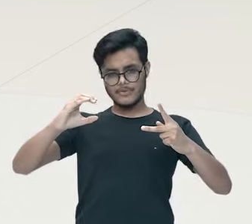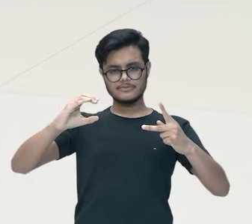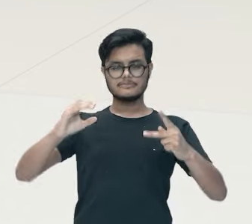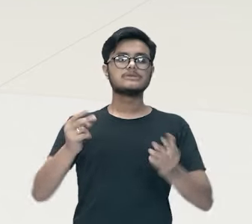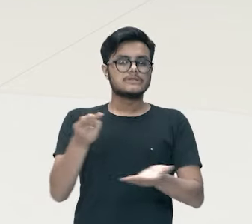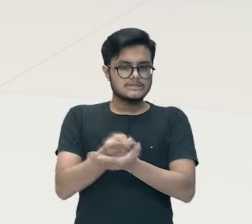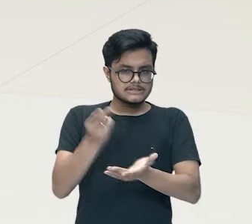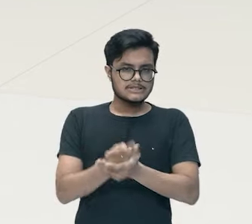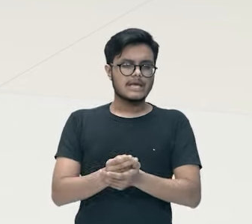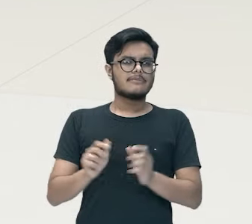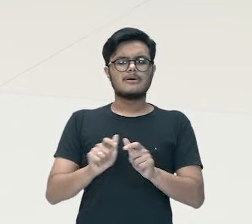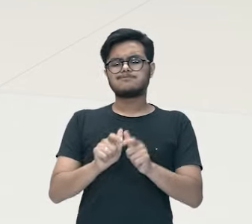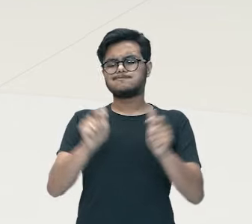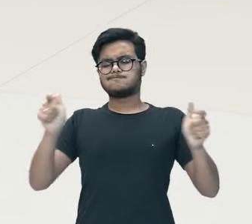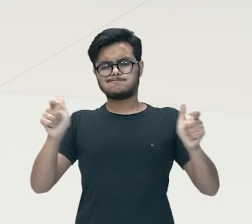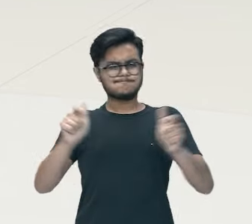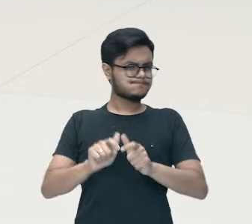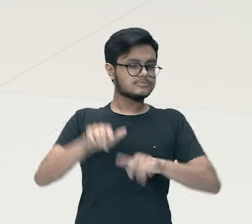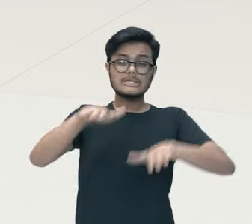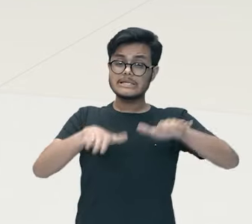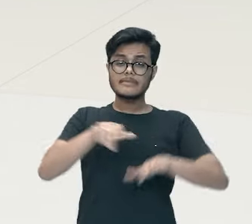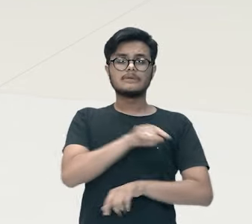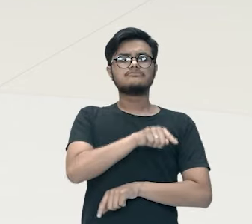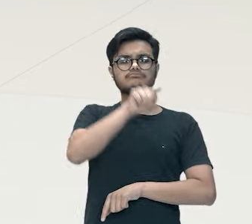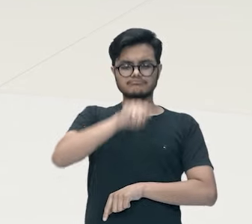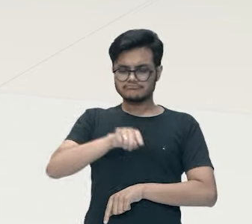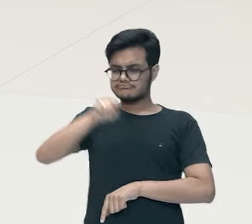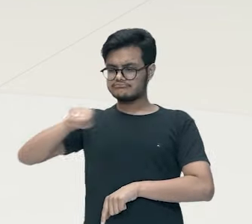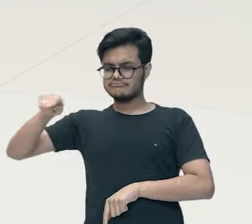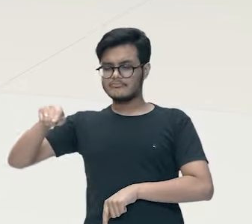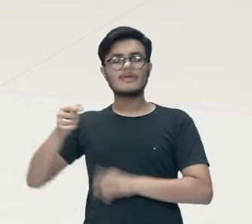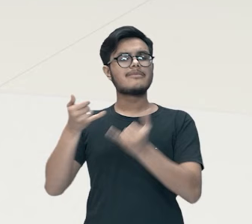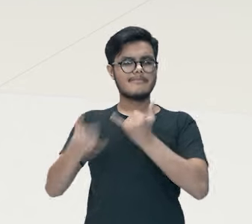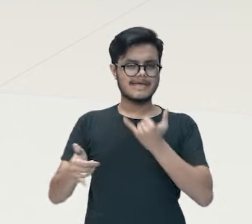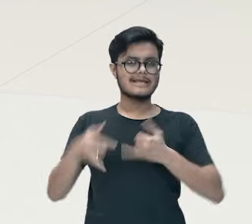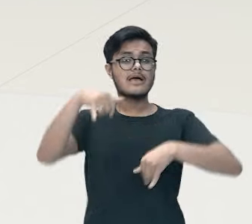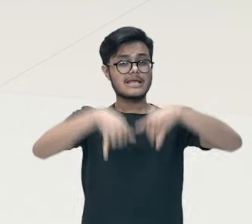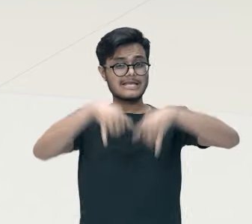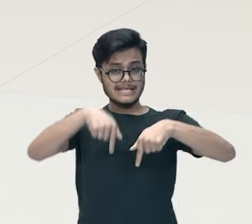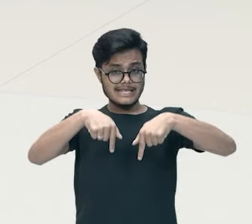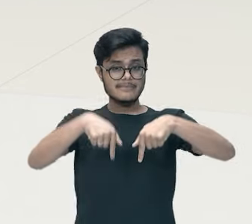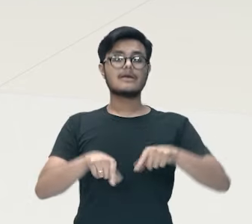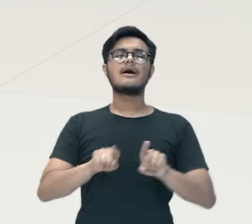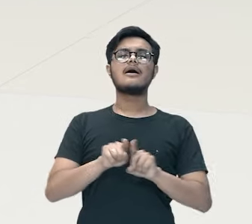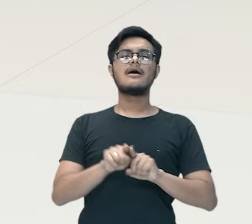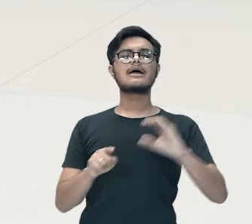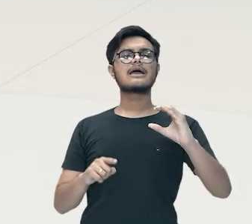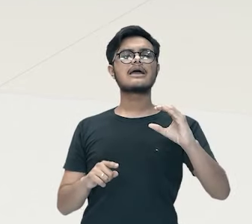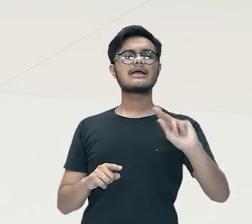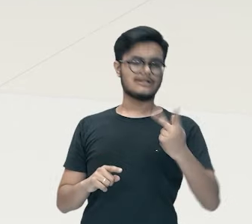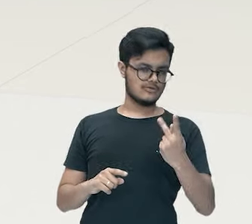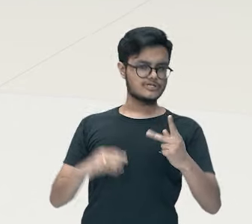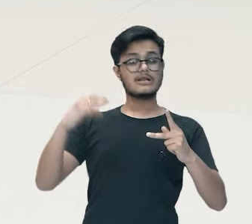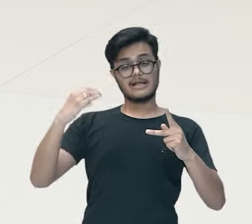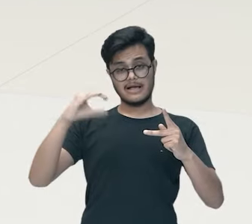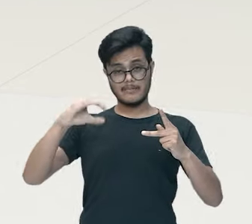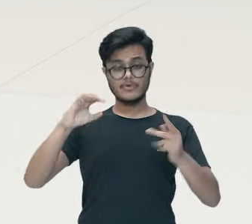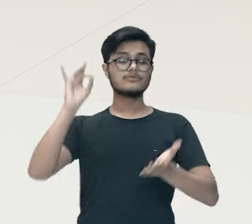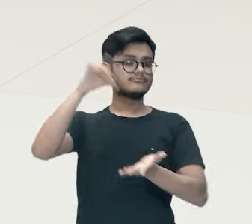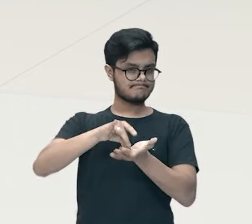cadeia pequena ou uma cadeia grande, mas se você consegue observar que ali tem apenas carbonos e hidrogênios, então a